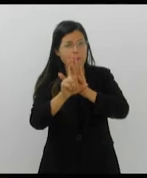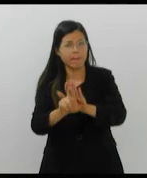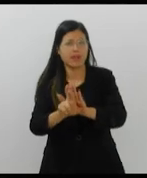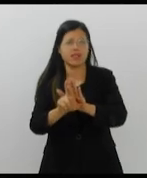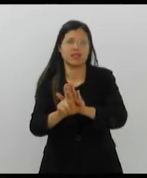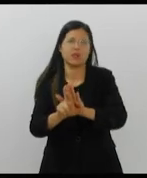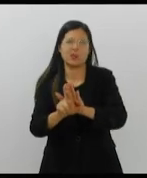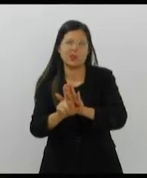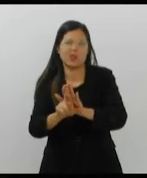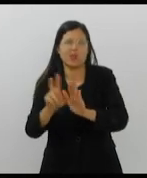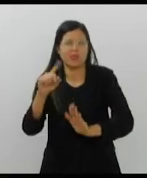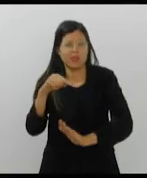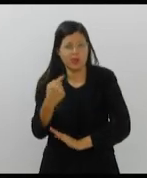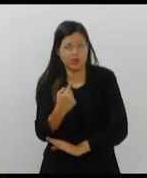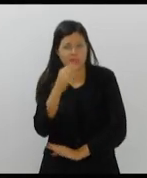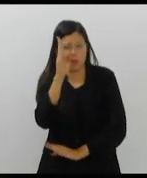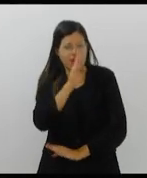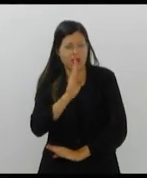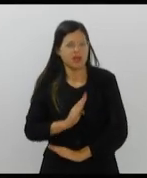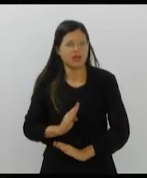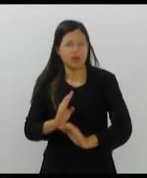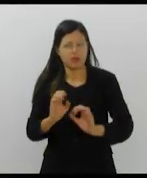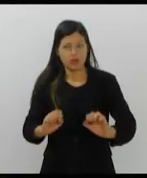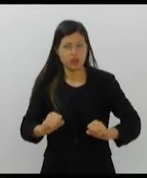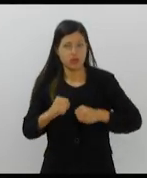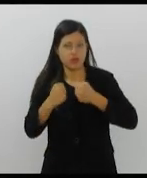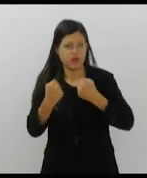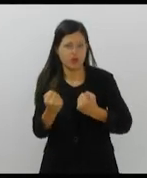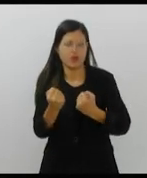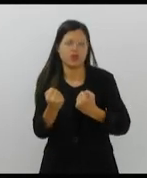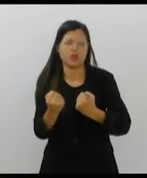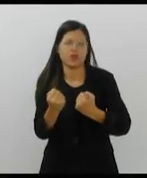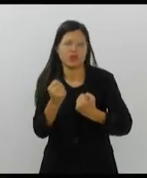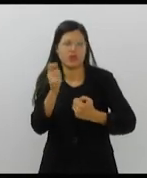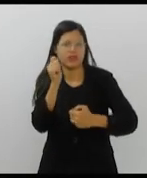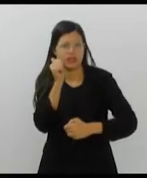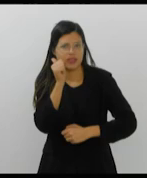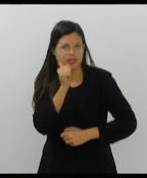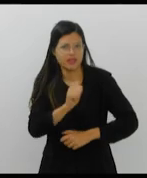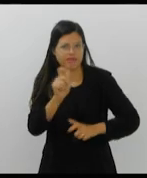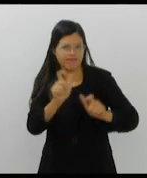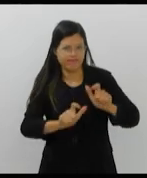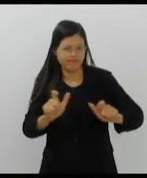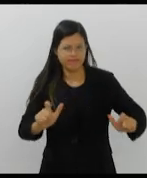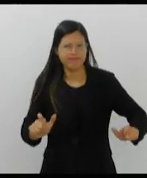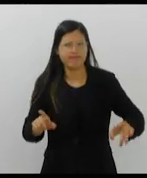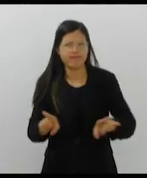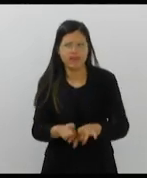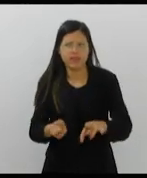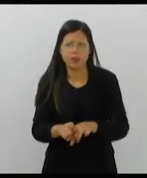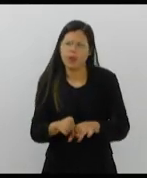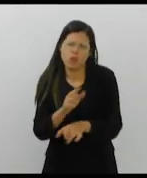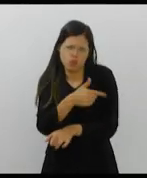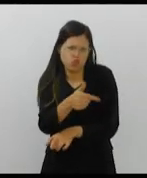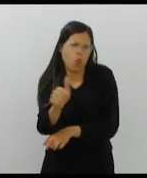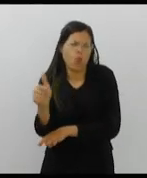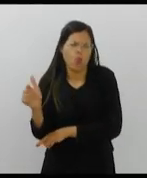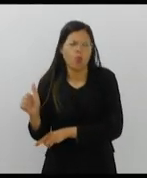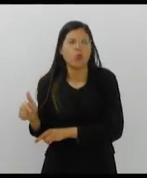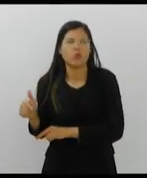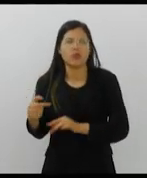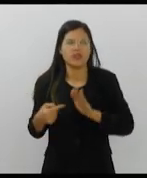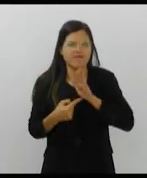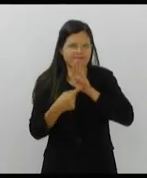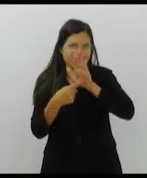nosso país o desempenho dessas atletas e do conjunto de todos os outros atletas. Mas a gente está destacando